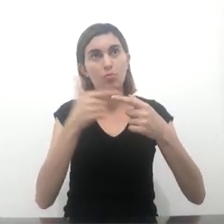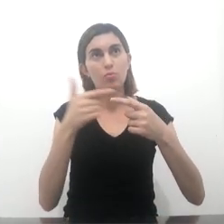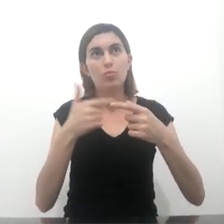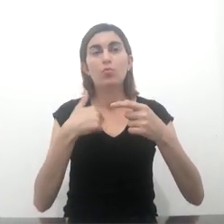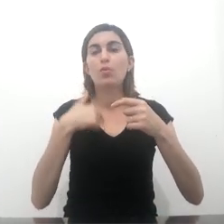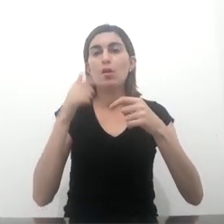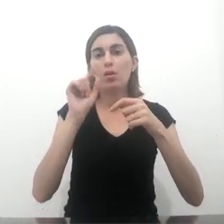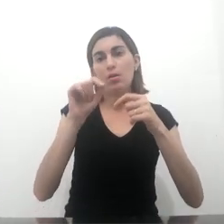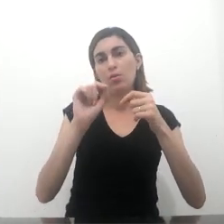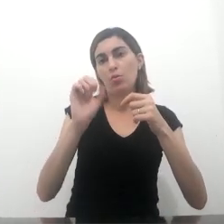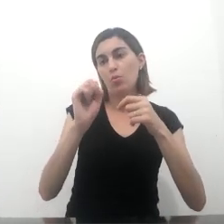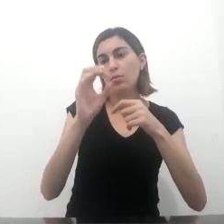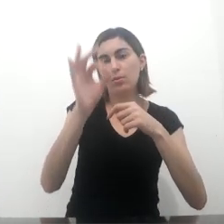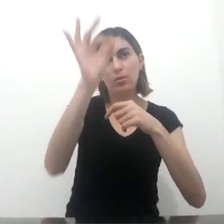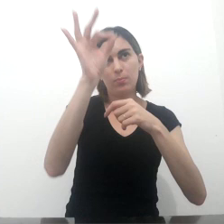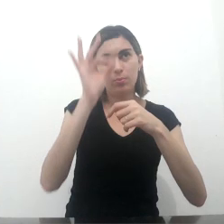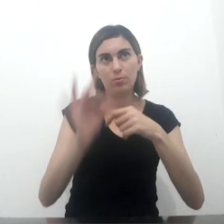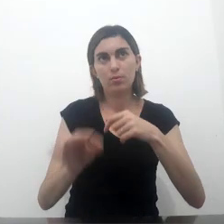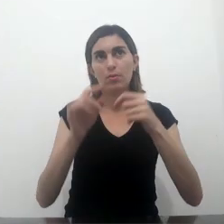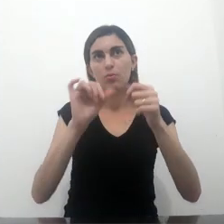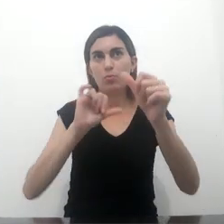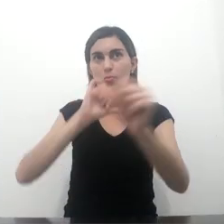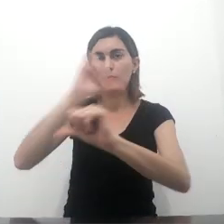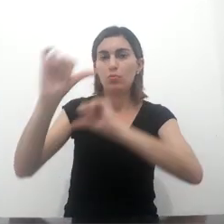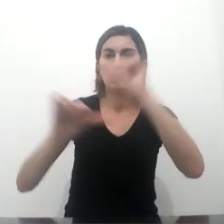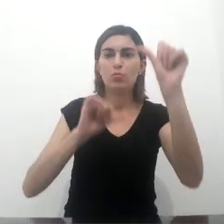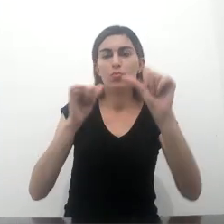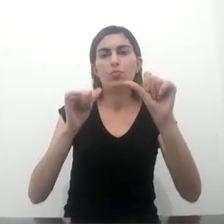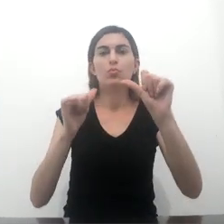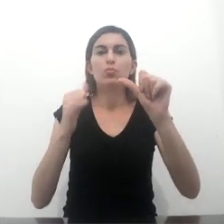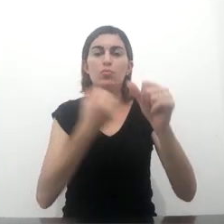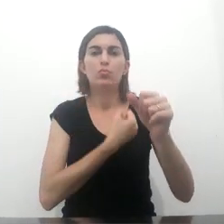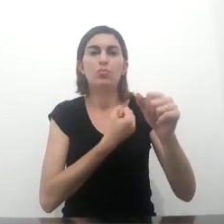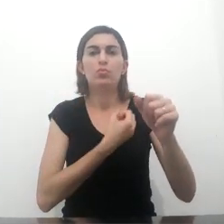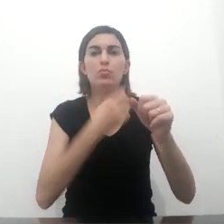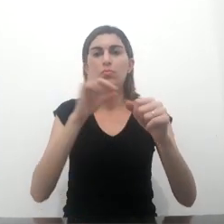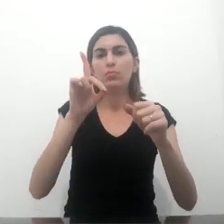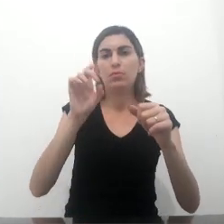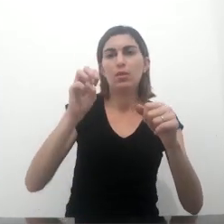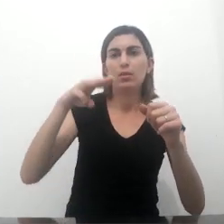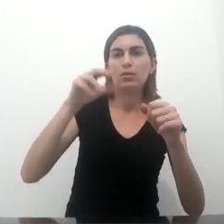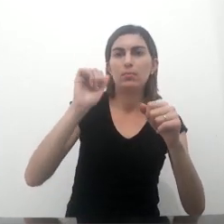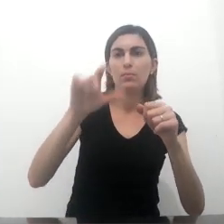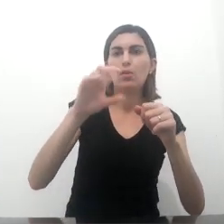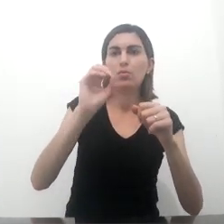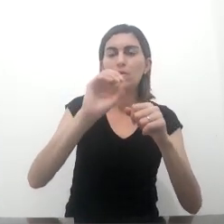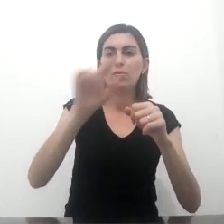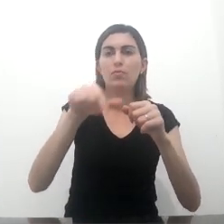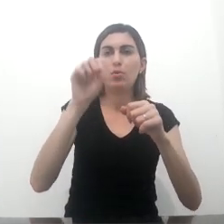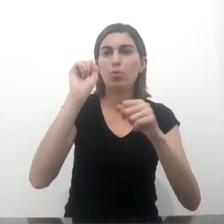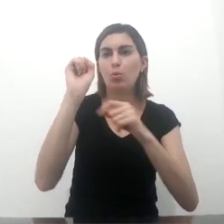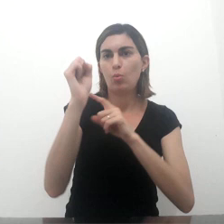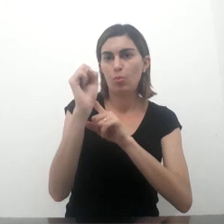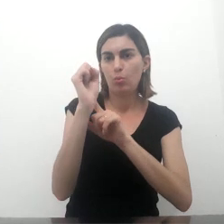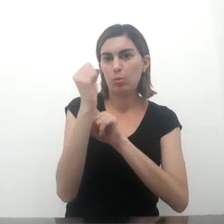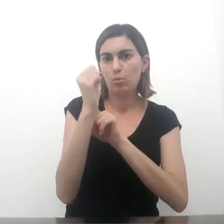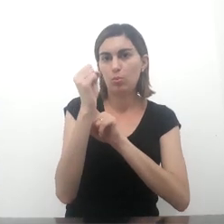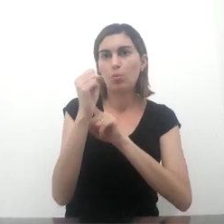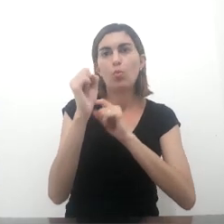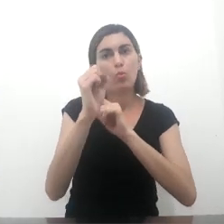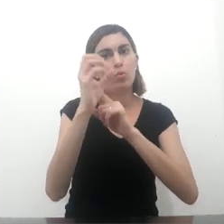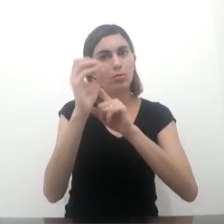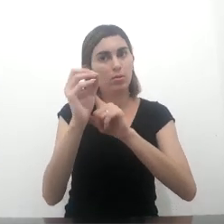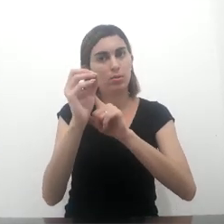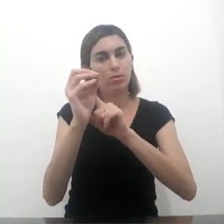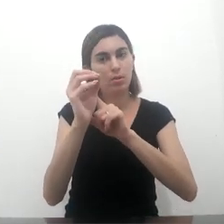modo, você vai pegar esse 80% e transformar em um número decimal, que vai dar 0,8.